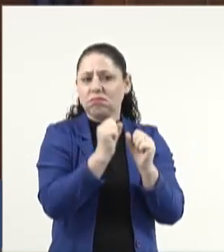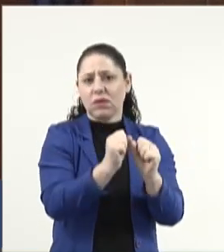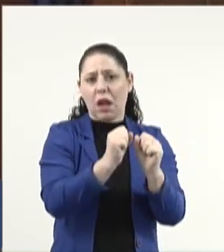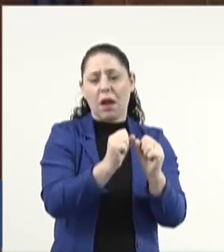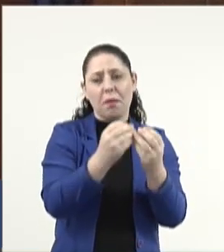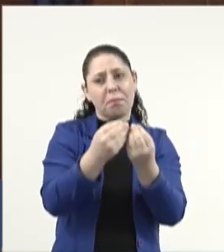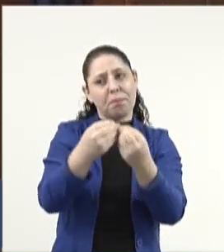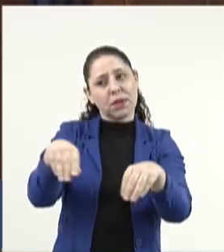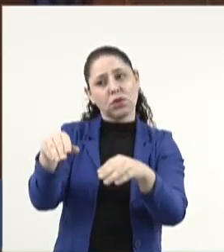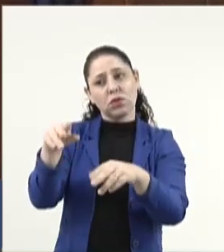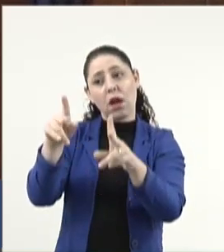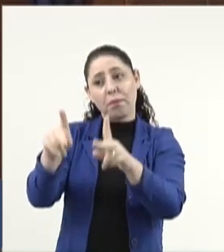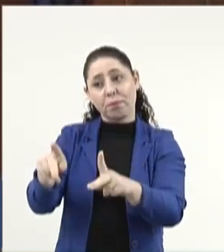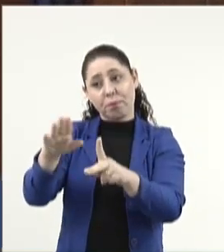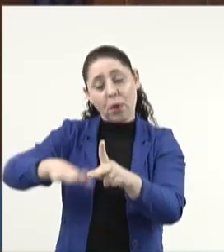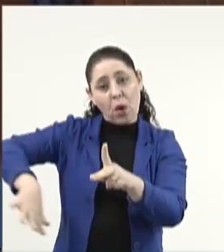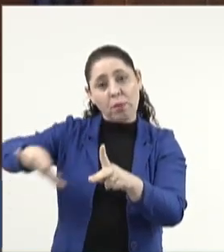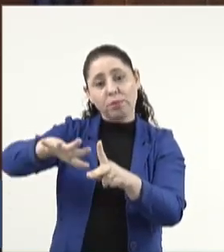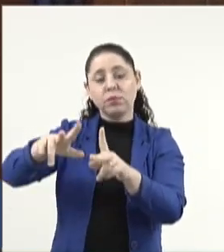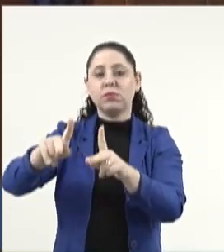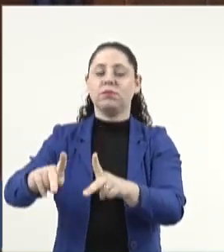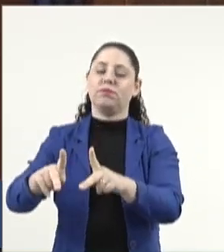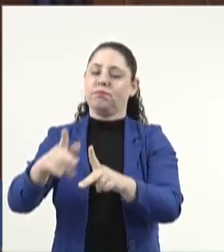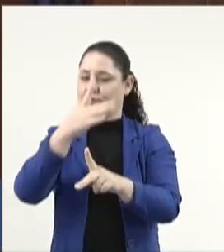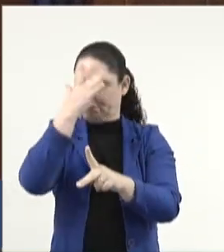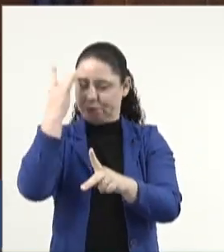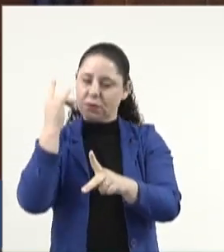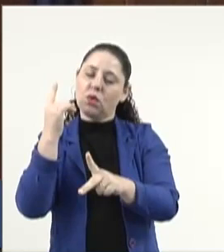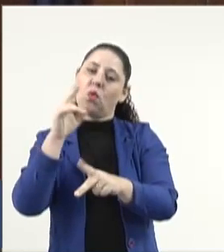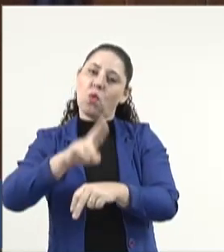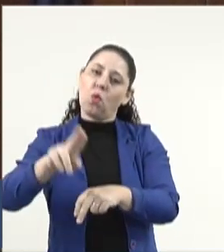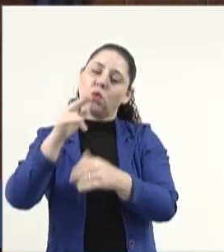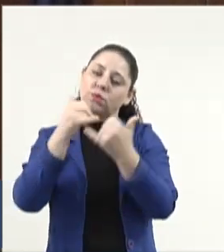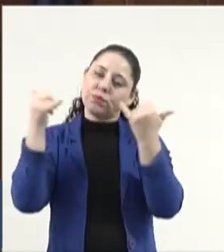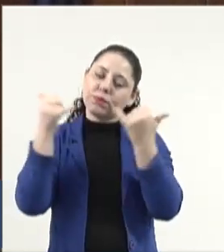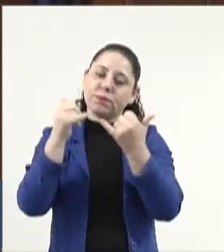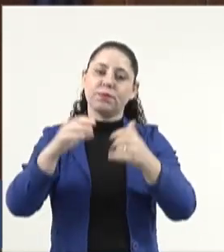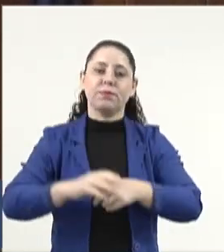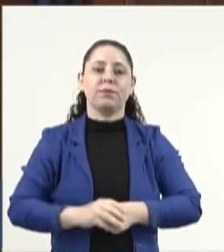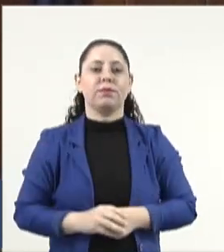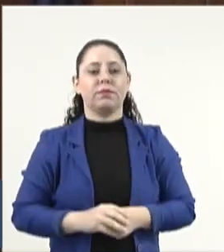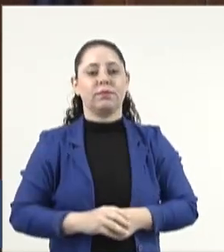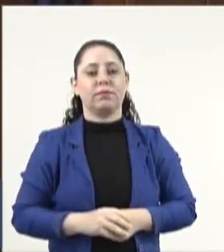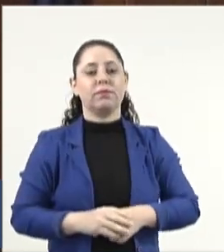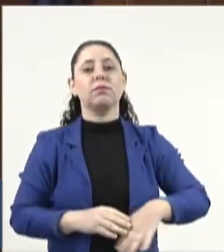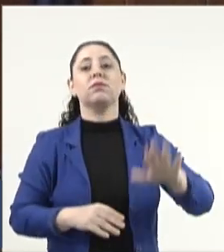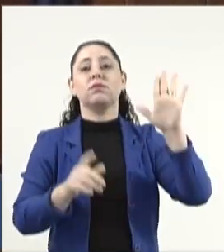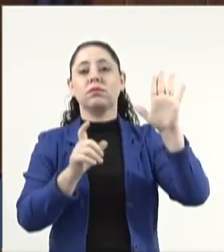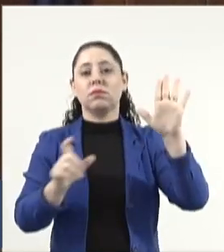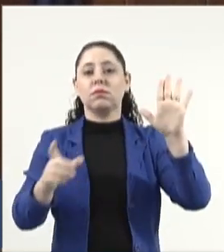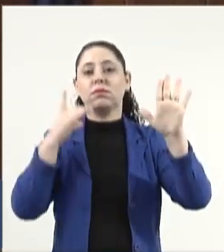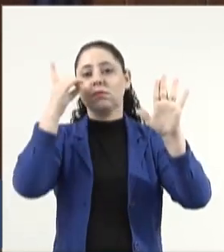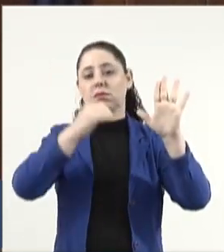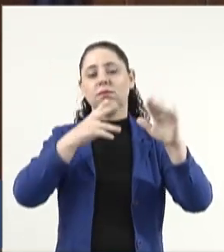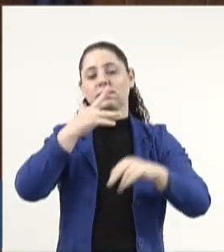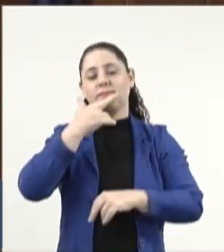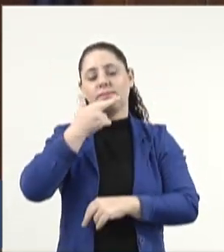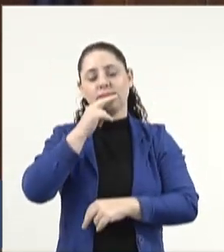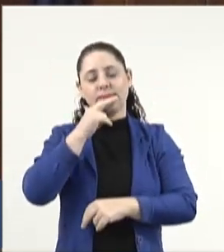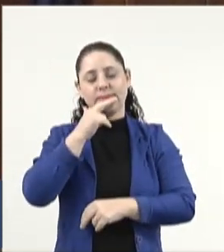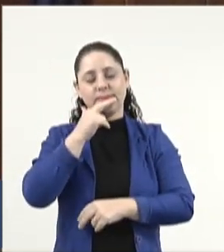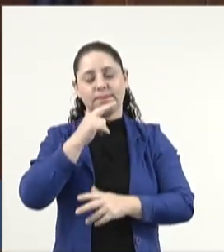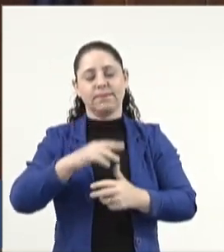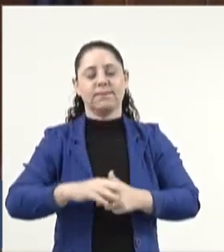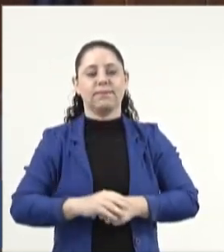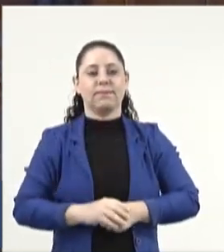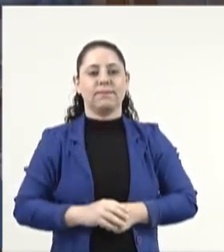possa lesar, né, o consumidor sul-mato-grossense. Eu concedo uma parte ao deputado colega